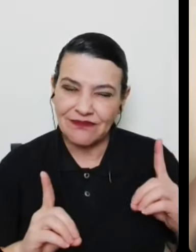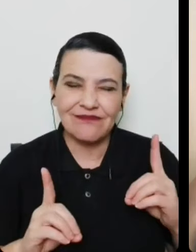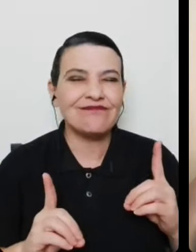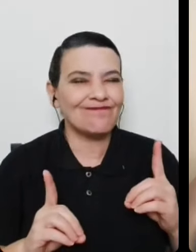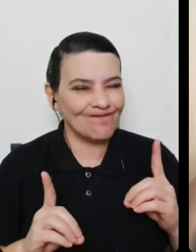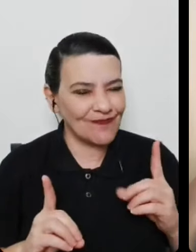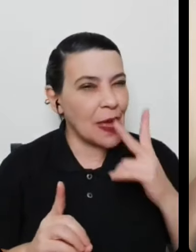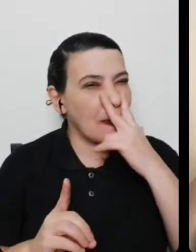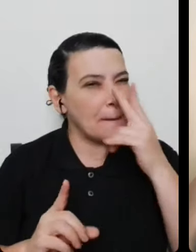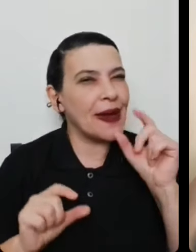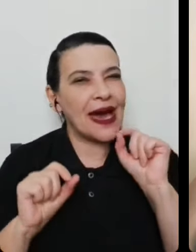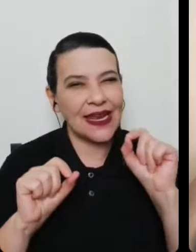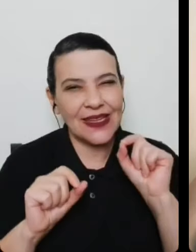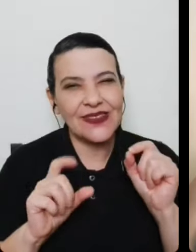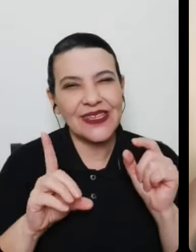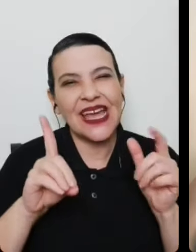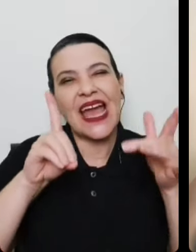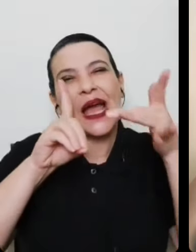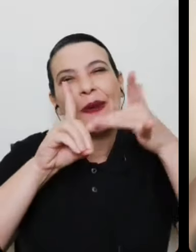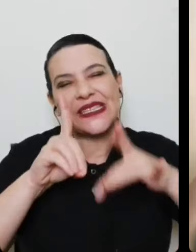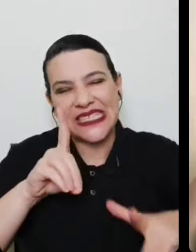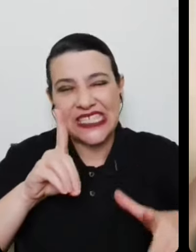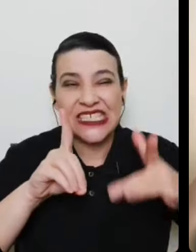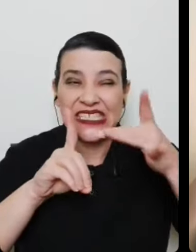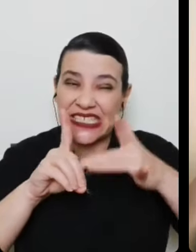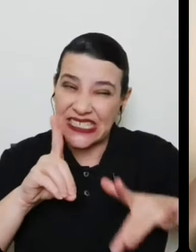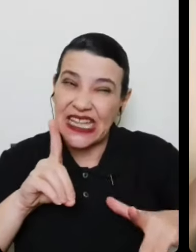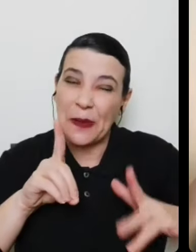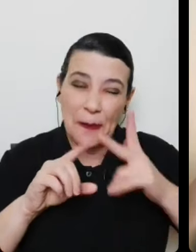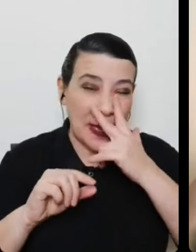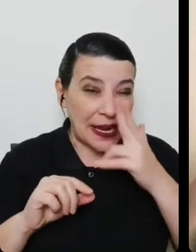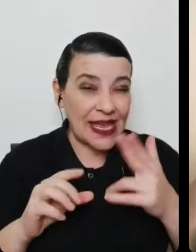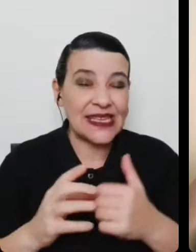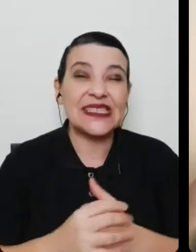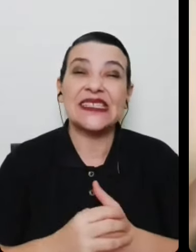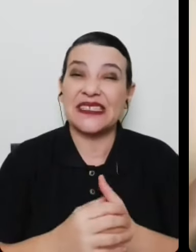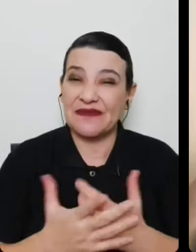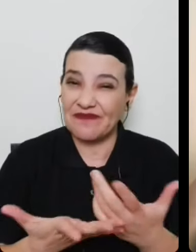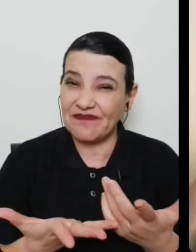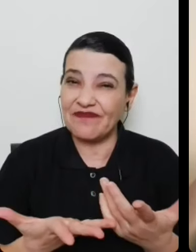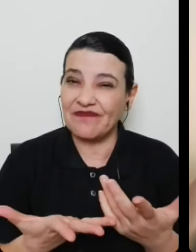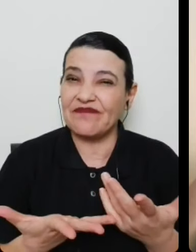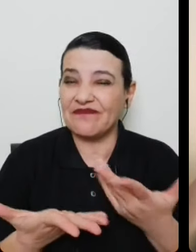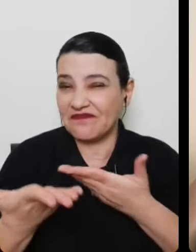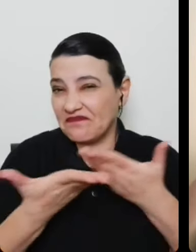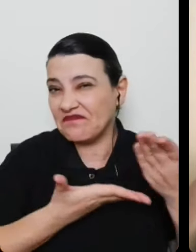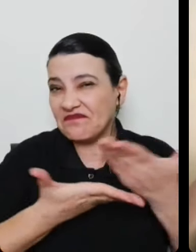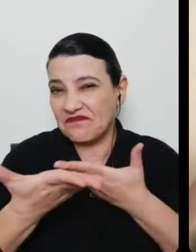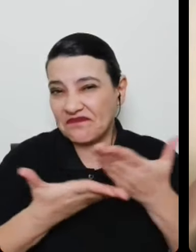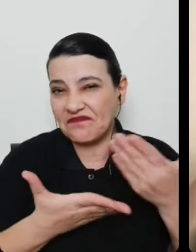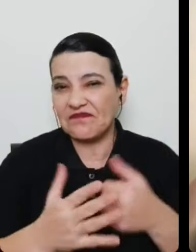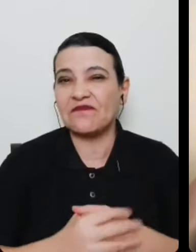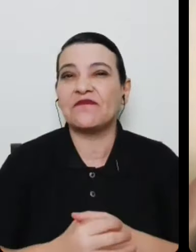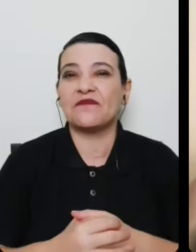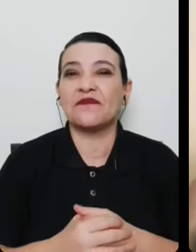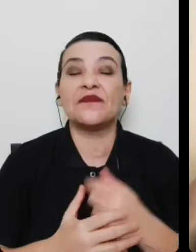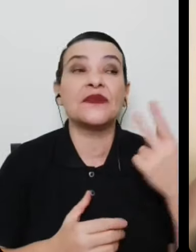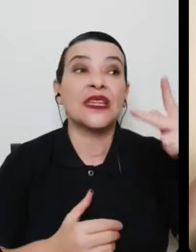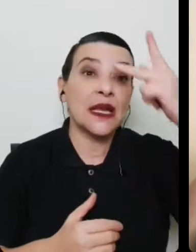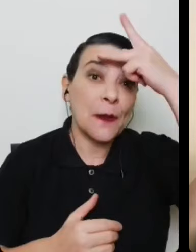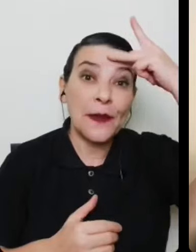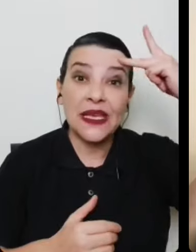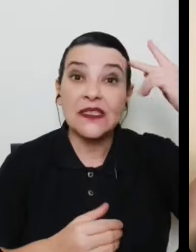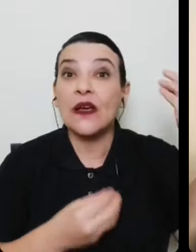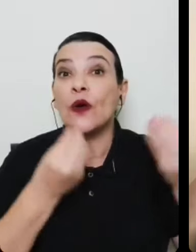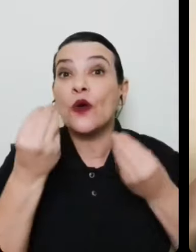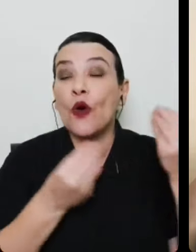bastante capacitista, né? E talvez isso Então, aí você impacte na puxou. relação, né, com o Sim. visitante, dessa pessoa como